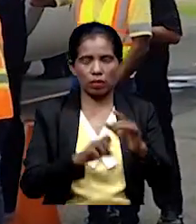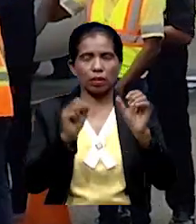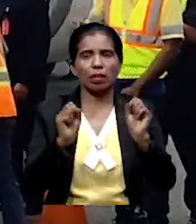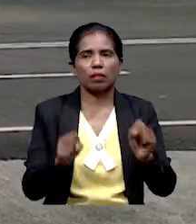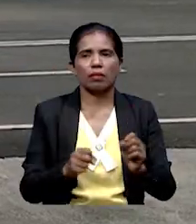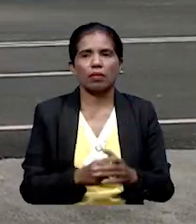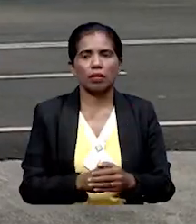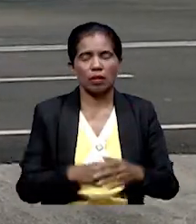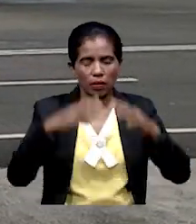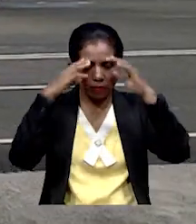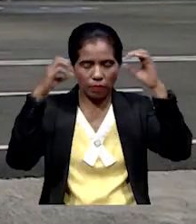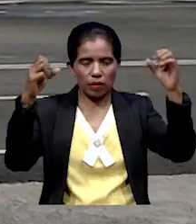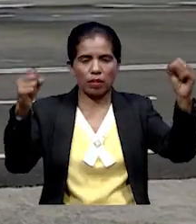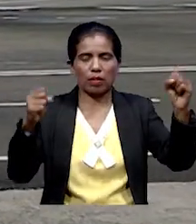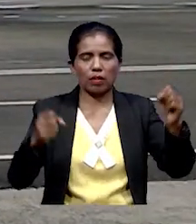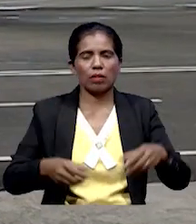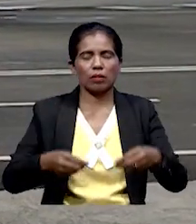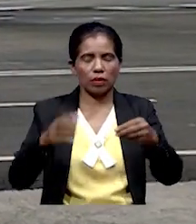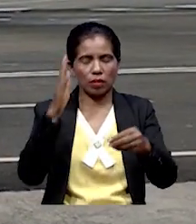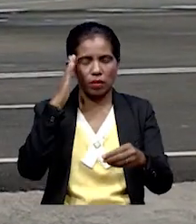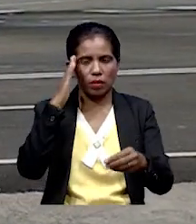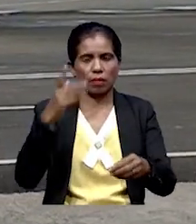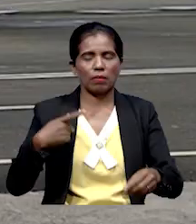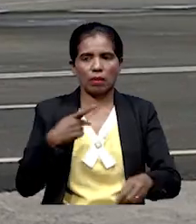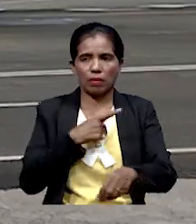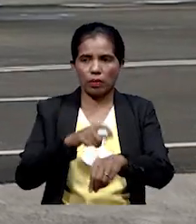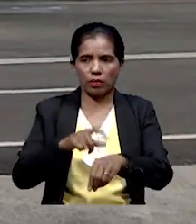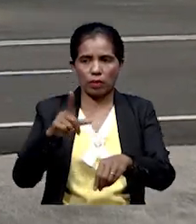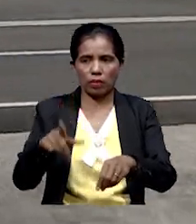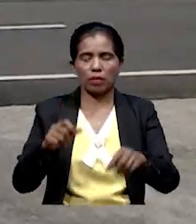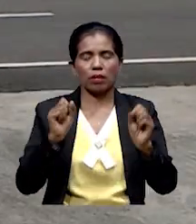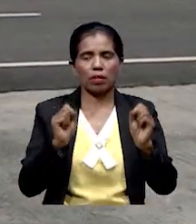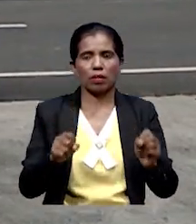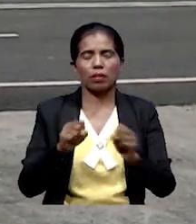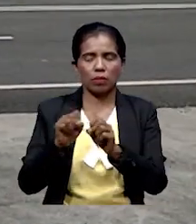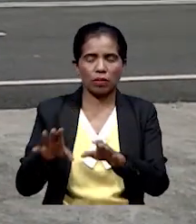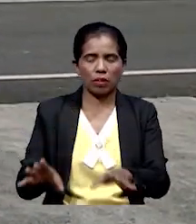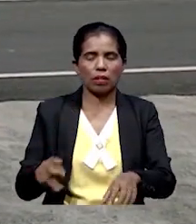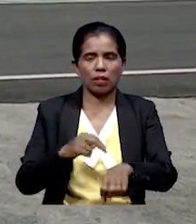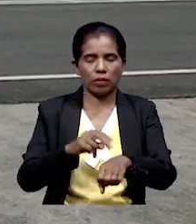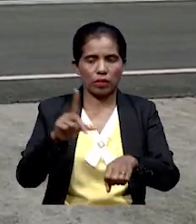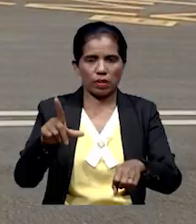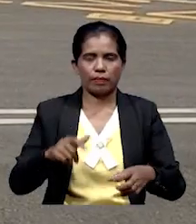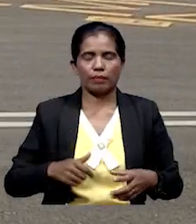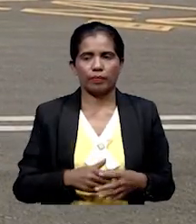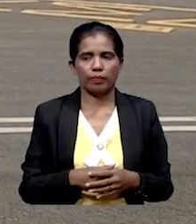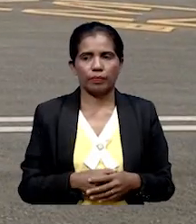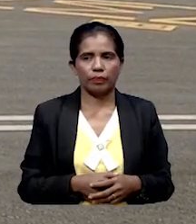soberania, Presidente da República, foi conhecimento para o Parlamento Nacional, Moloc, o seu território nacional.